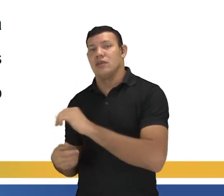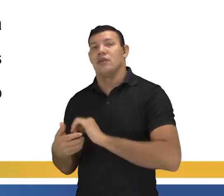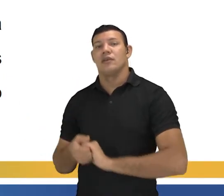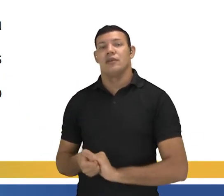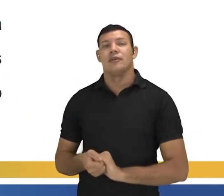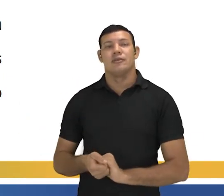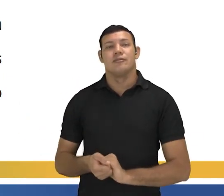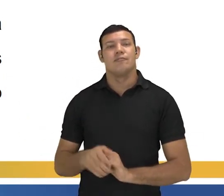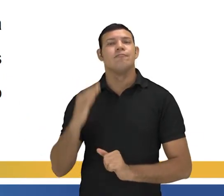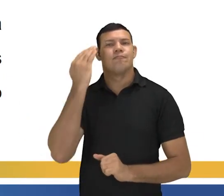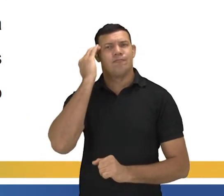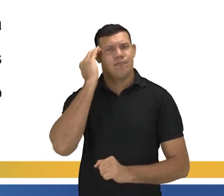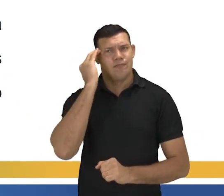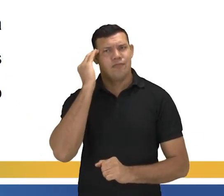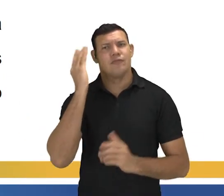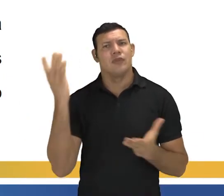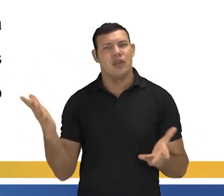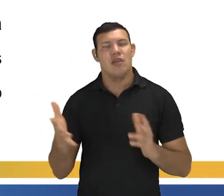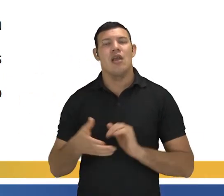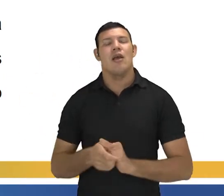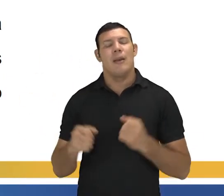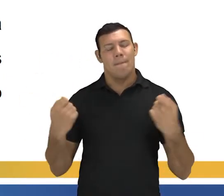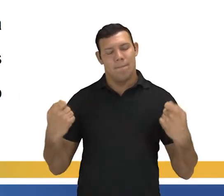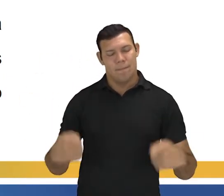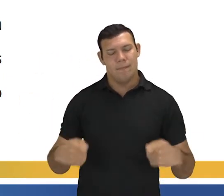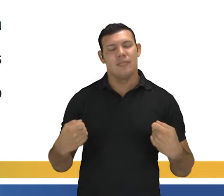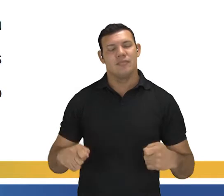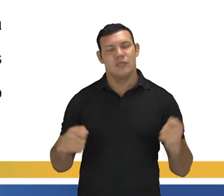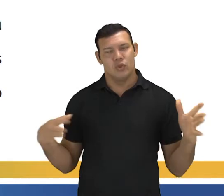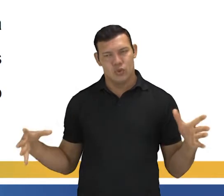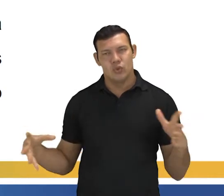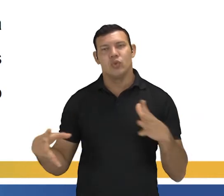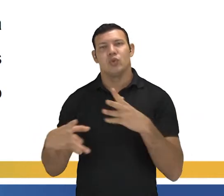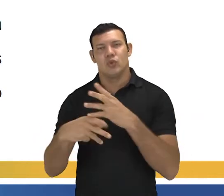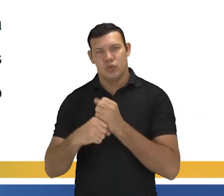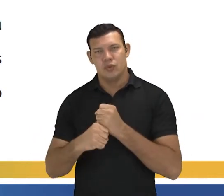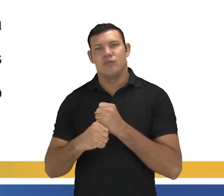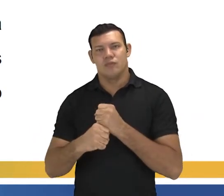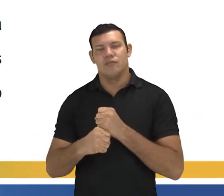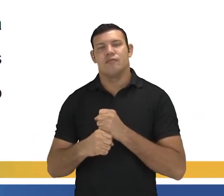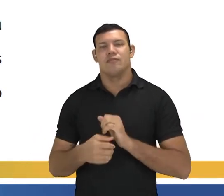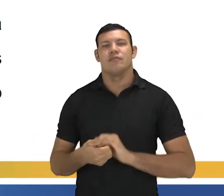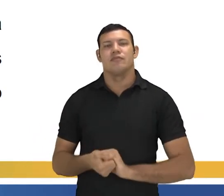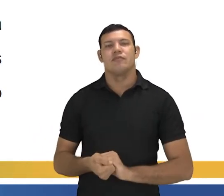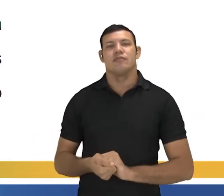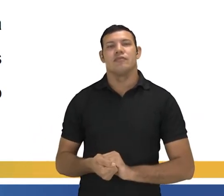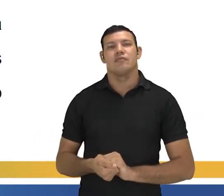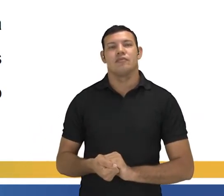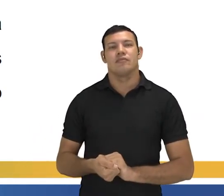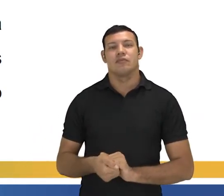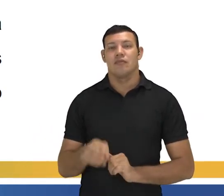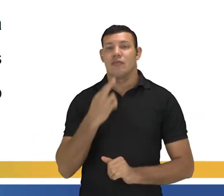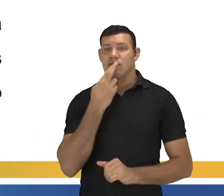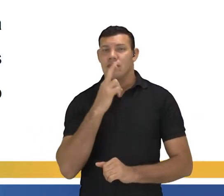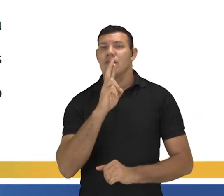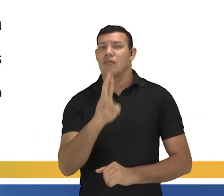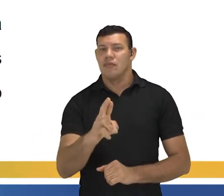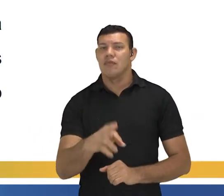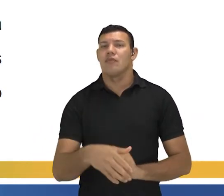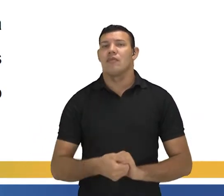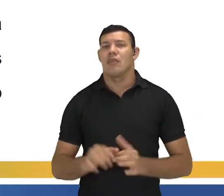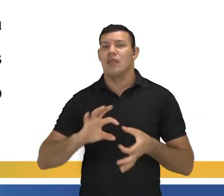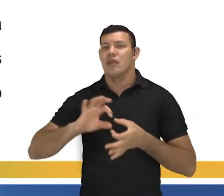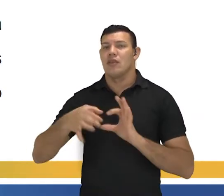em paralelo, vocês vão obter o resultado pela soma das intensidades. Aí vocês vão ter o resultado